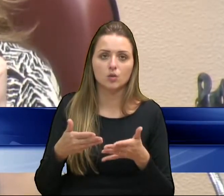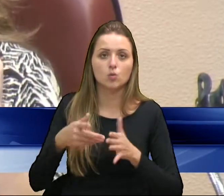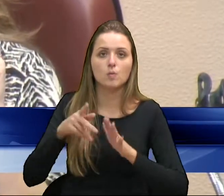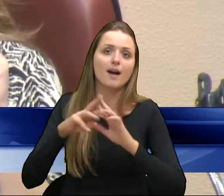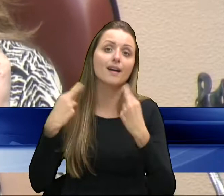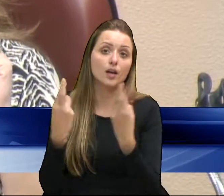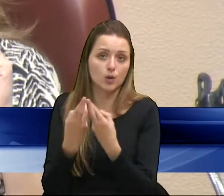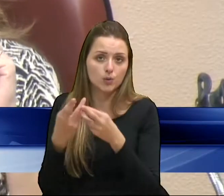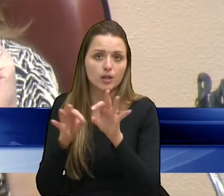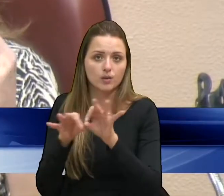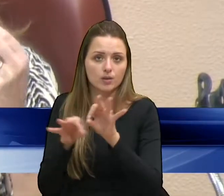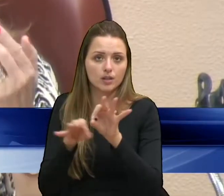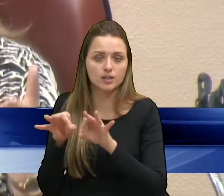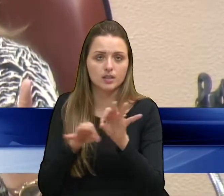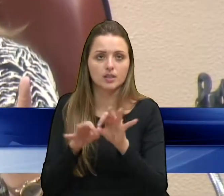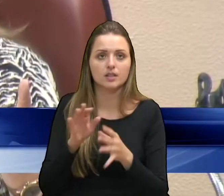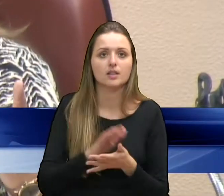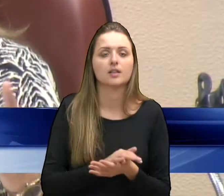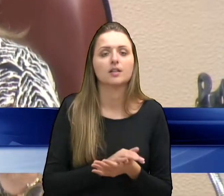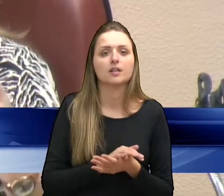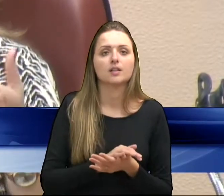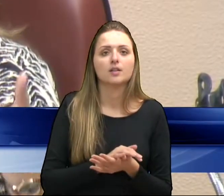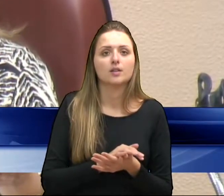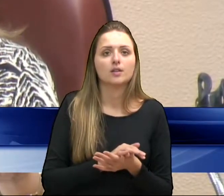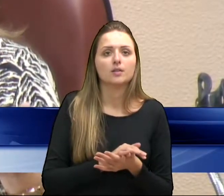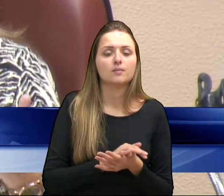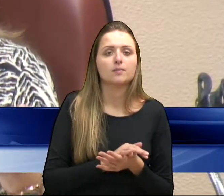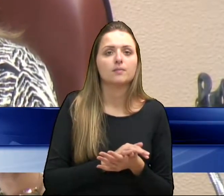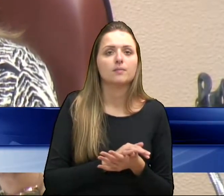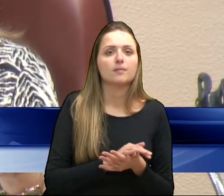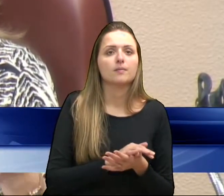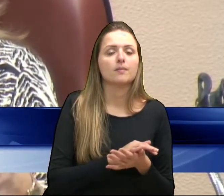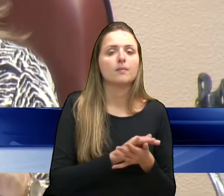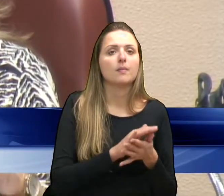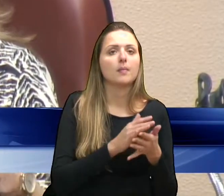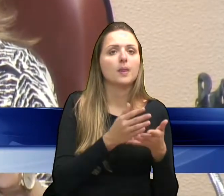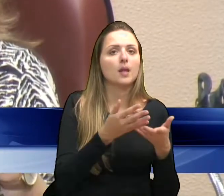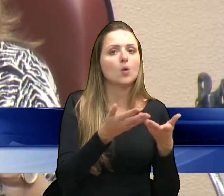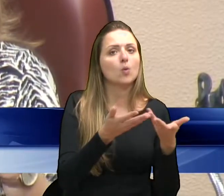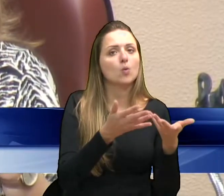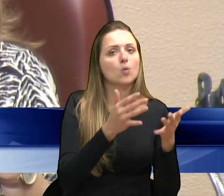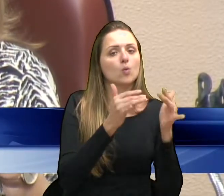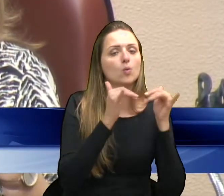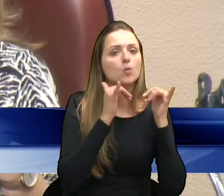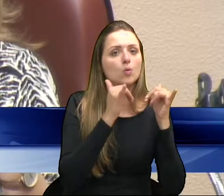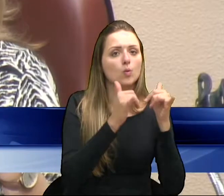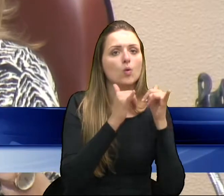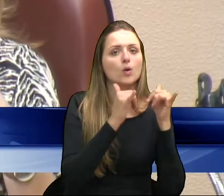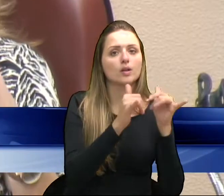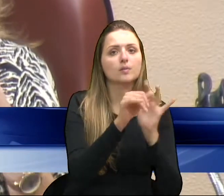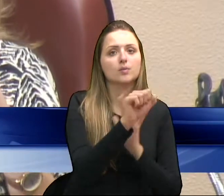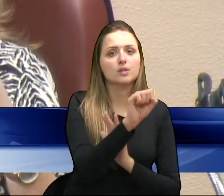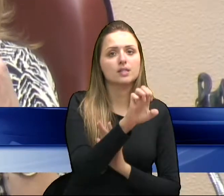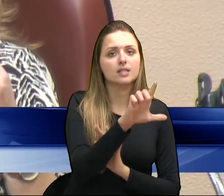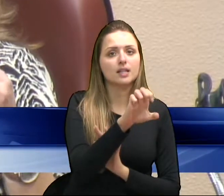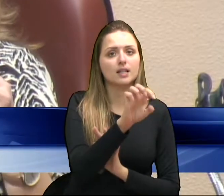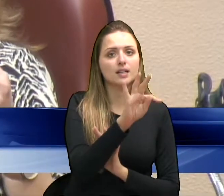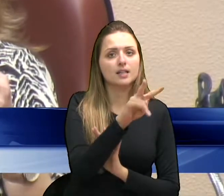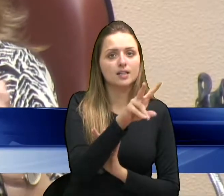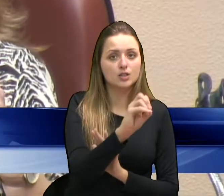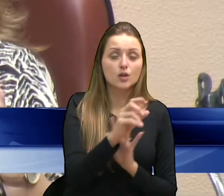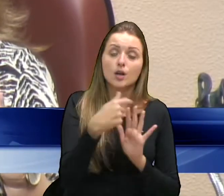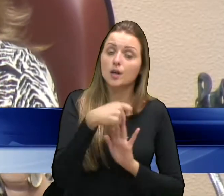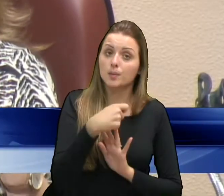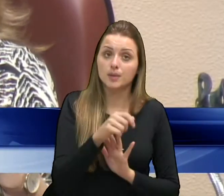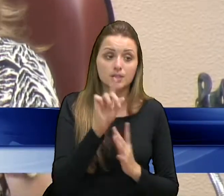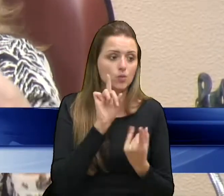planejada. O seletivo, o nome já diz, né? E eu vejo que nós temos assim que perseguir de